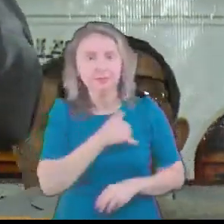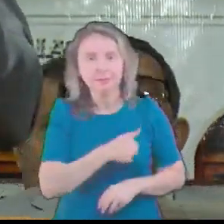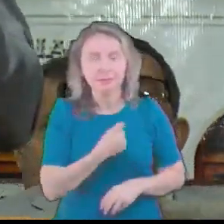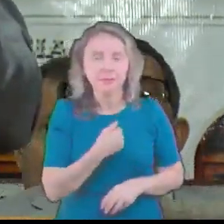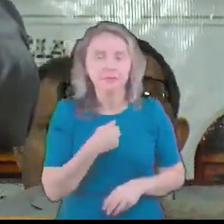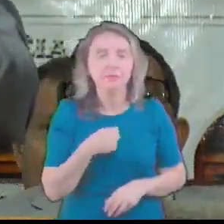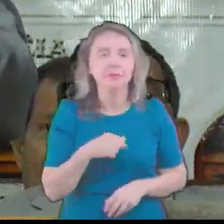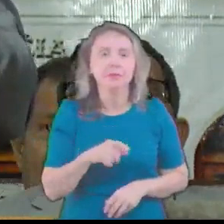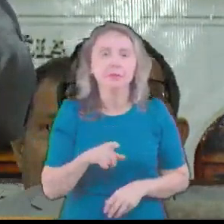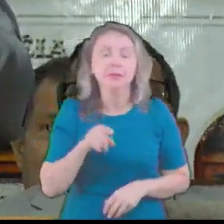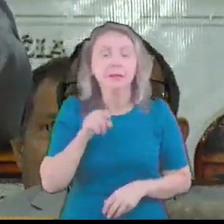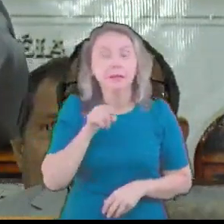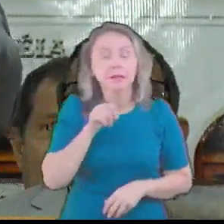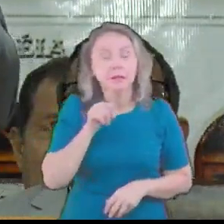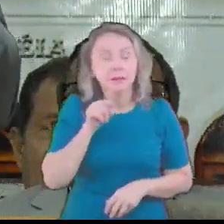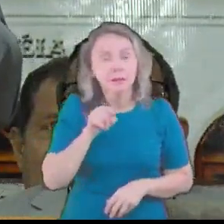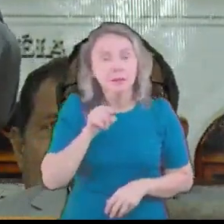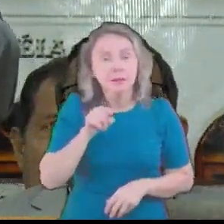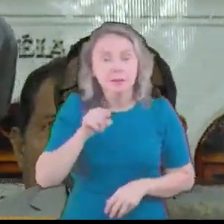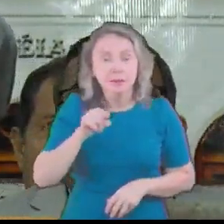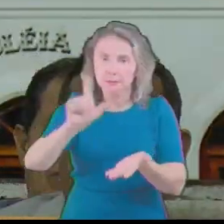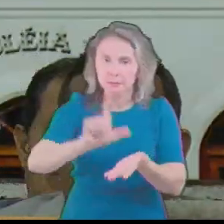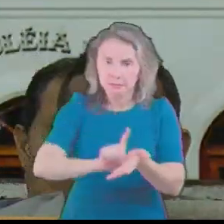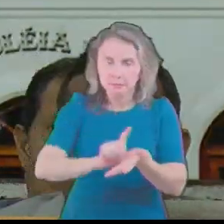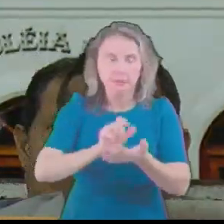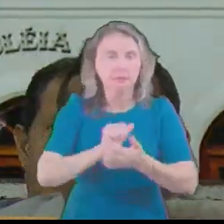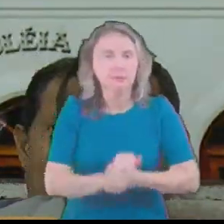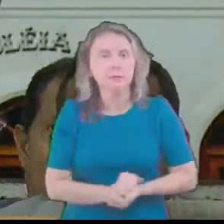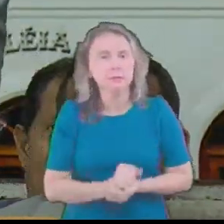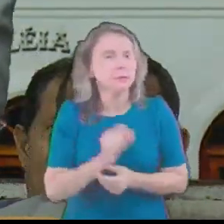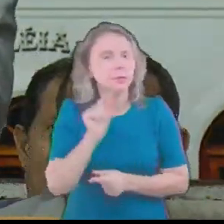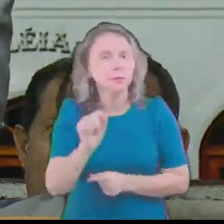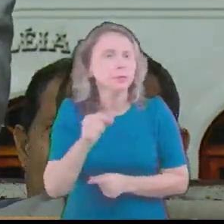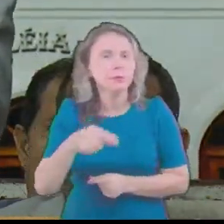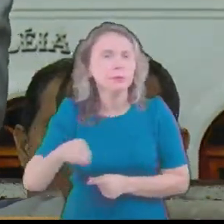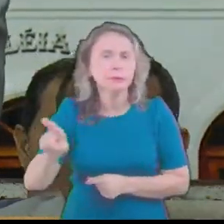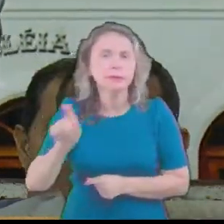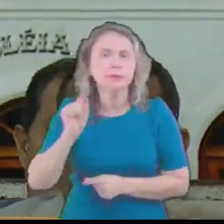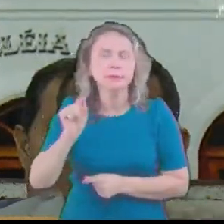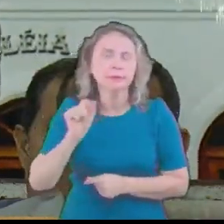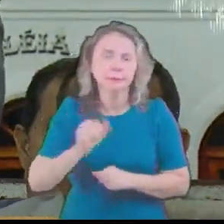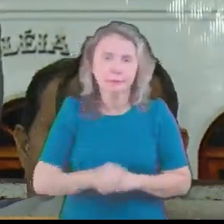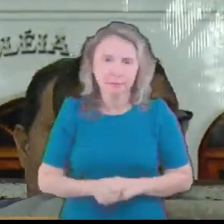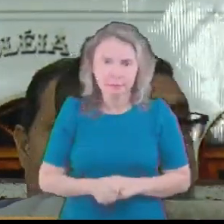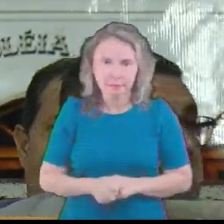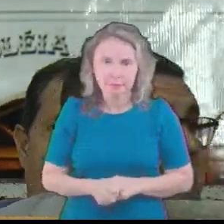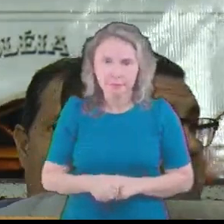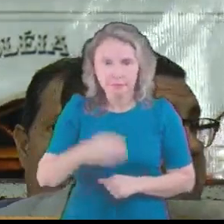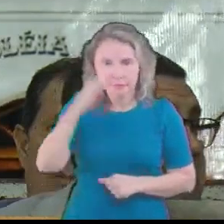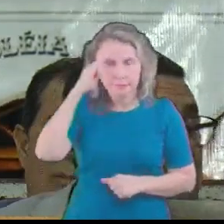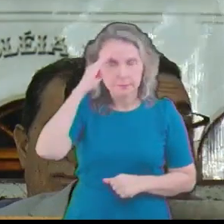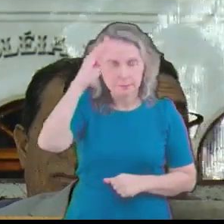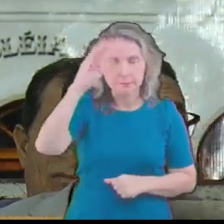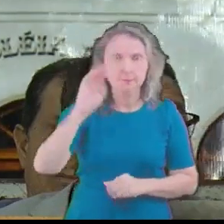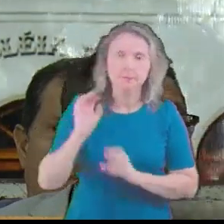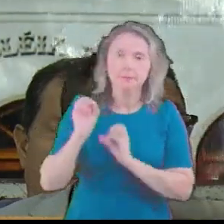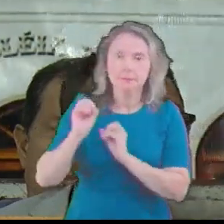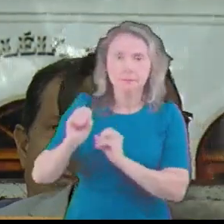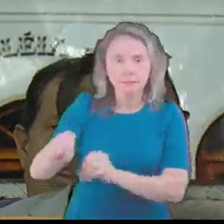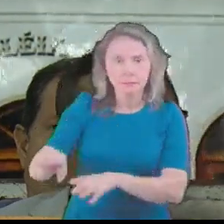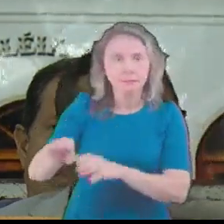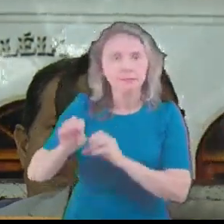estiverem enxertados em mim e eu, principalmente doutriná-los, ele